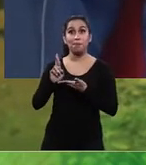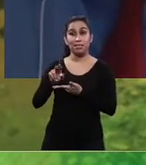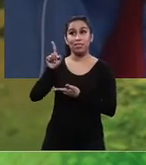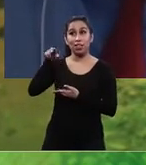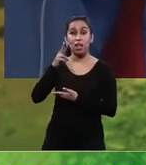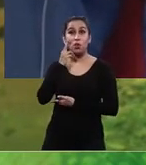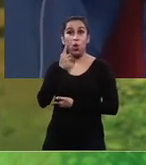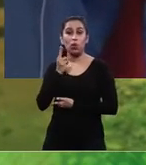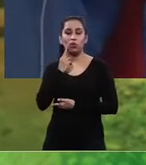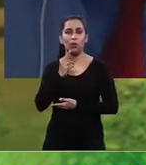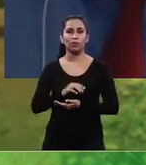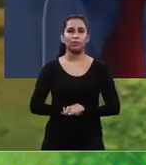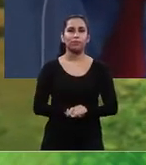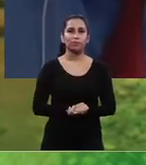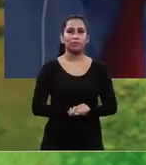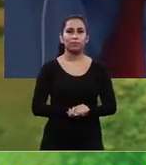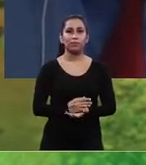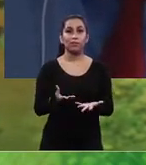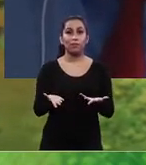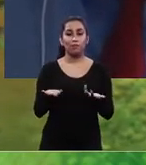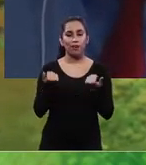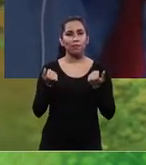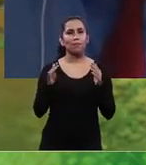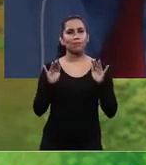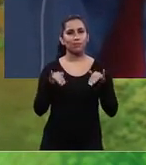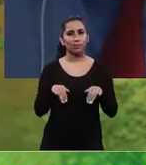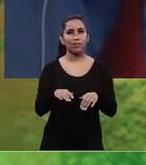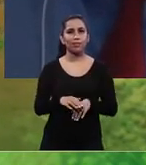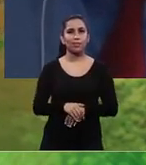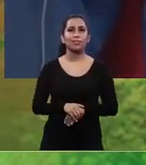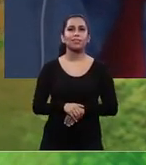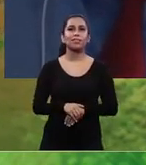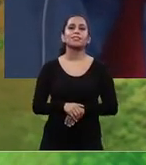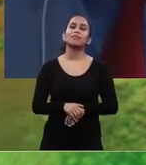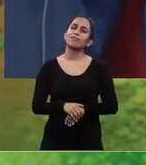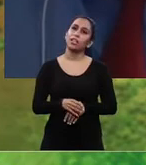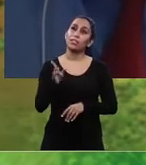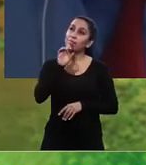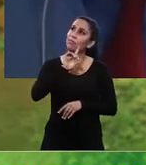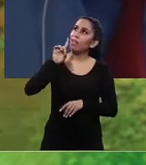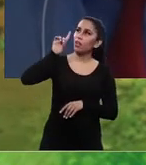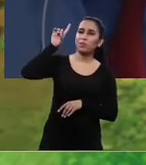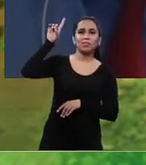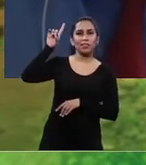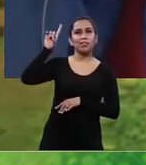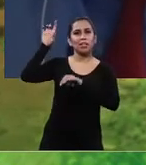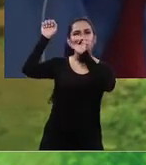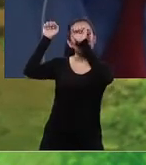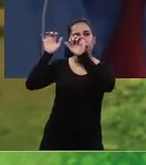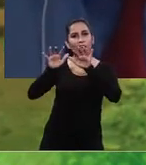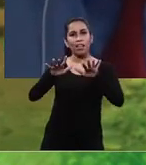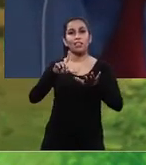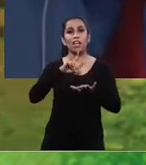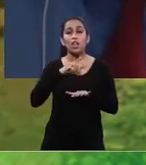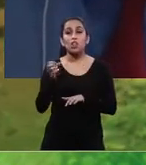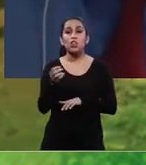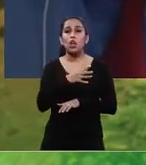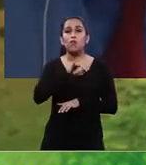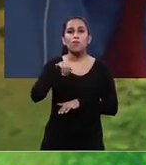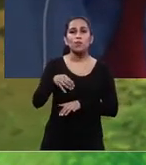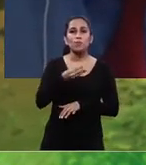Pereira. Vamos finalizando, certo de que, abençoados pelo Pai Maior, teremos outras oportunidades